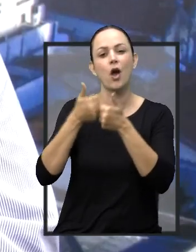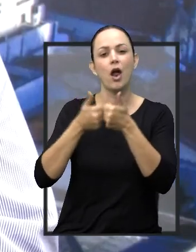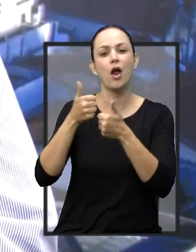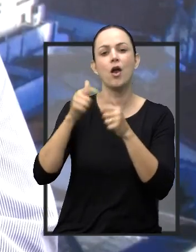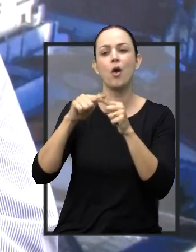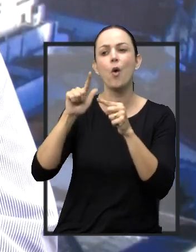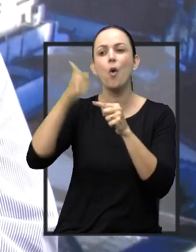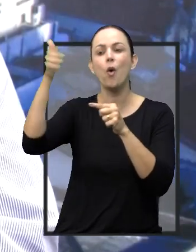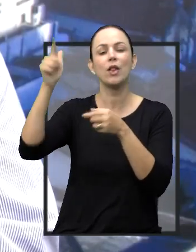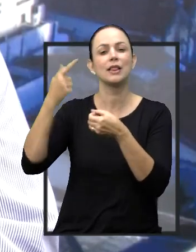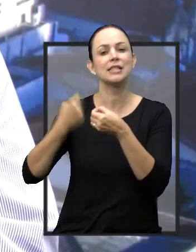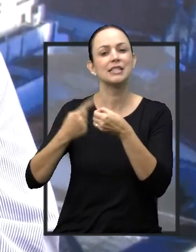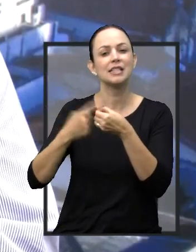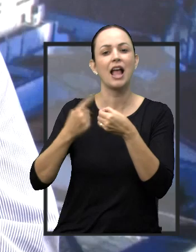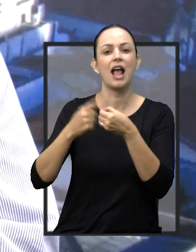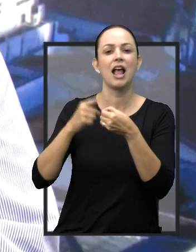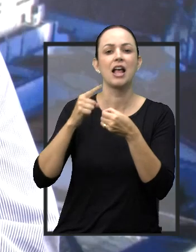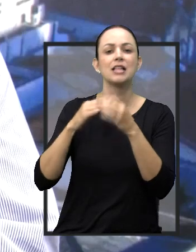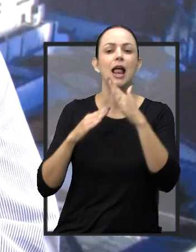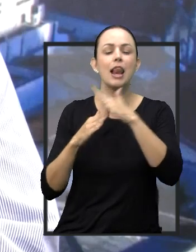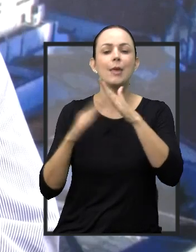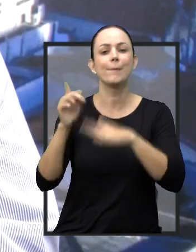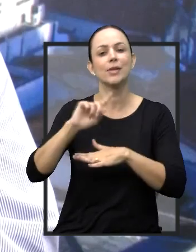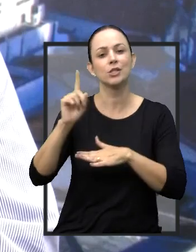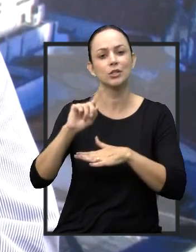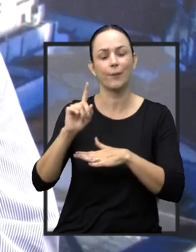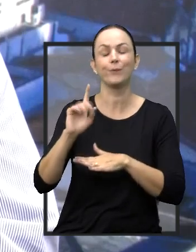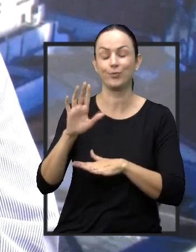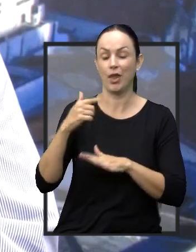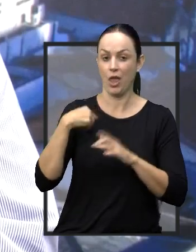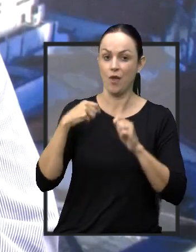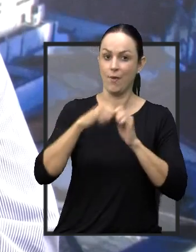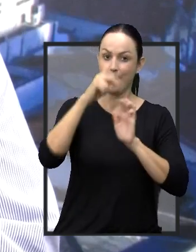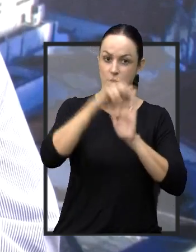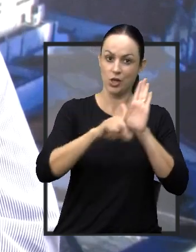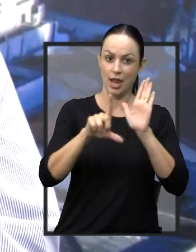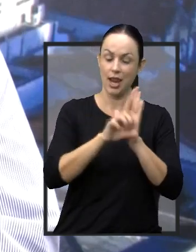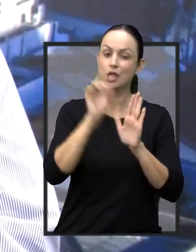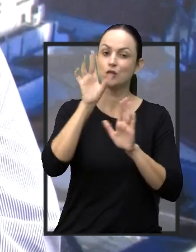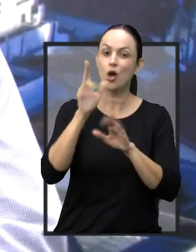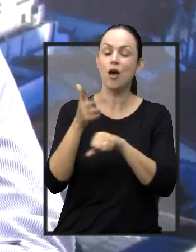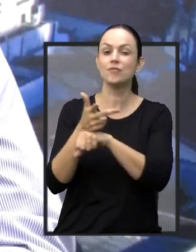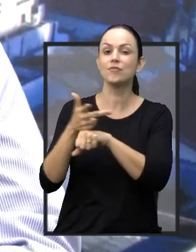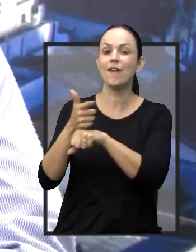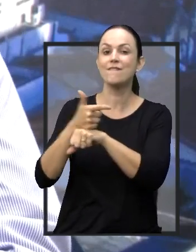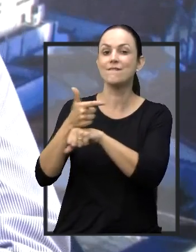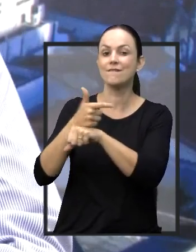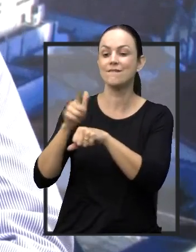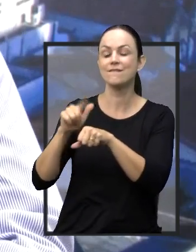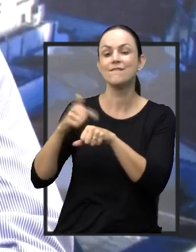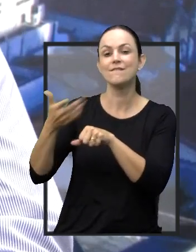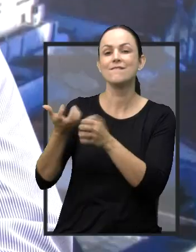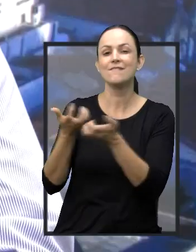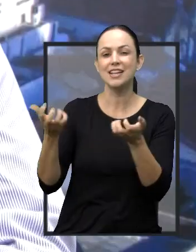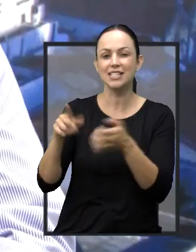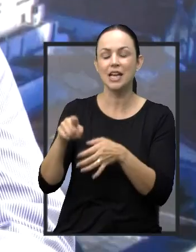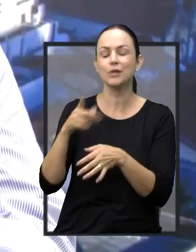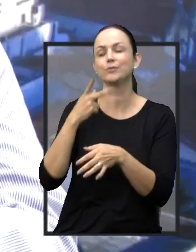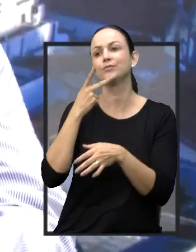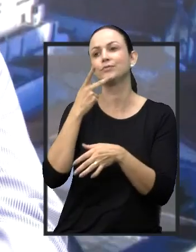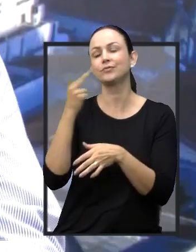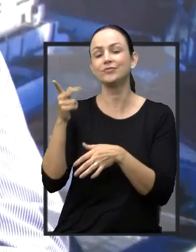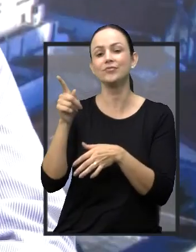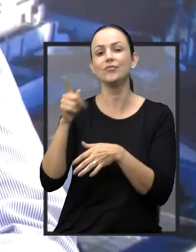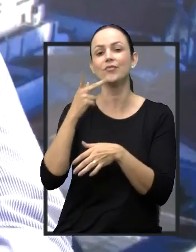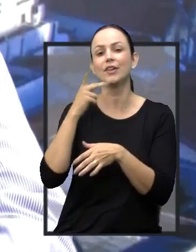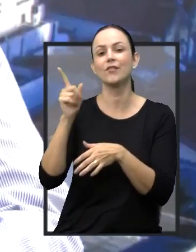atletas de fora. E aí eu apresentei um projeto de lei só para o Varziano da primeira divisão. Conversando com outros colegas, parece que a demanda também